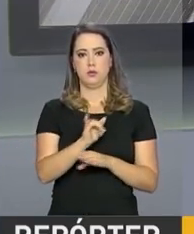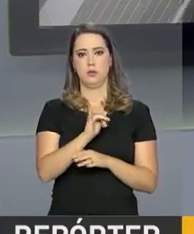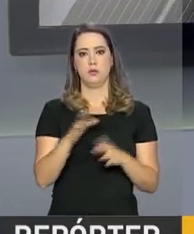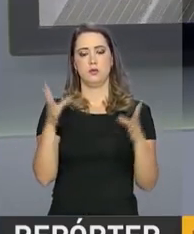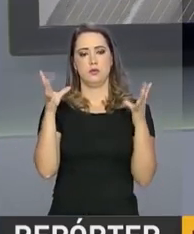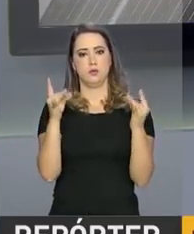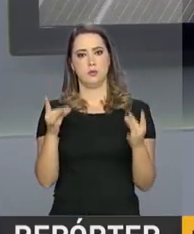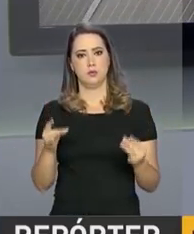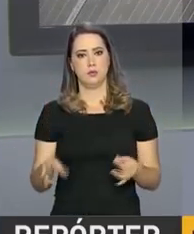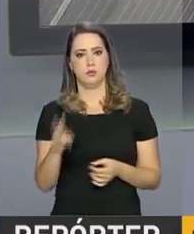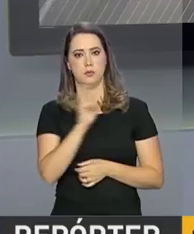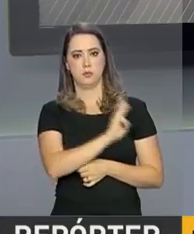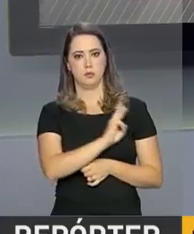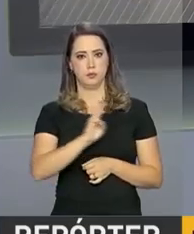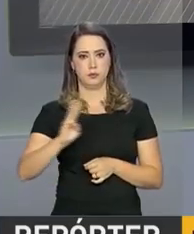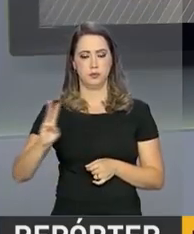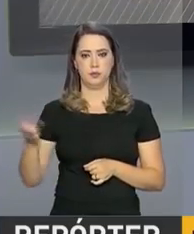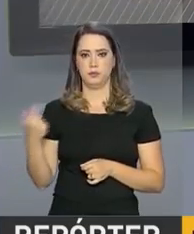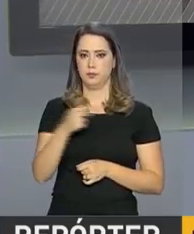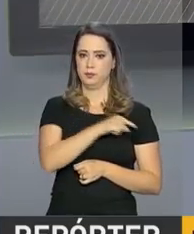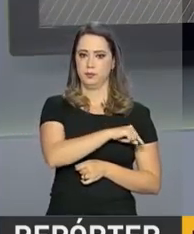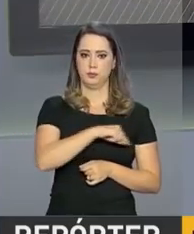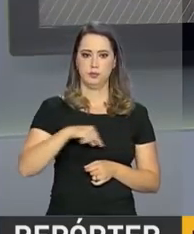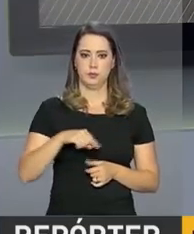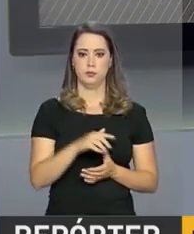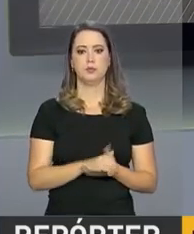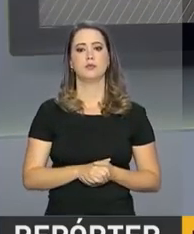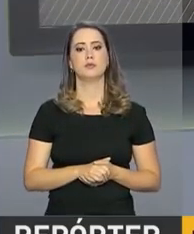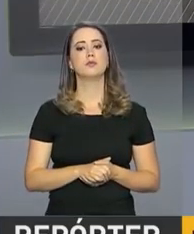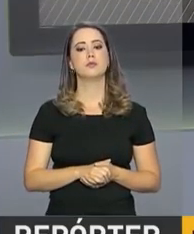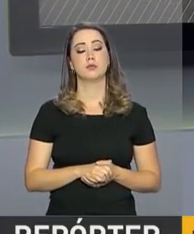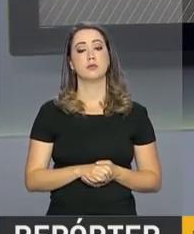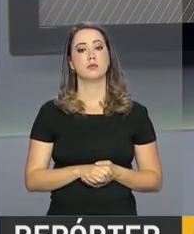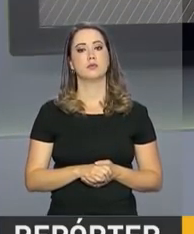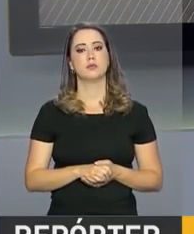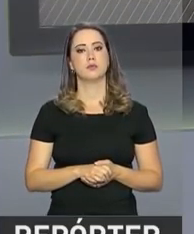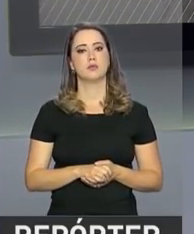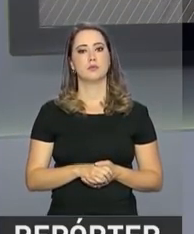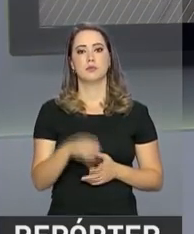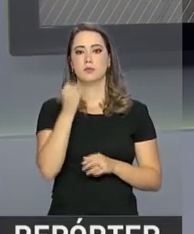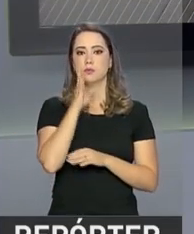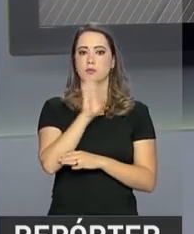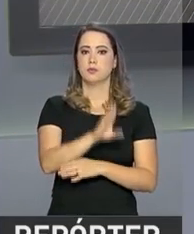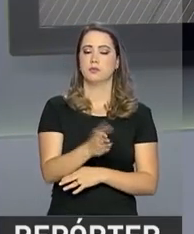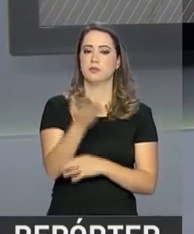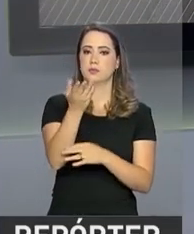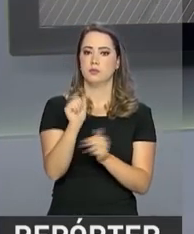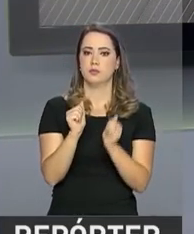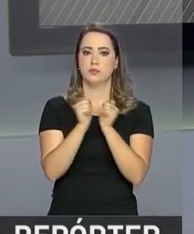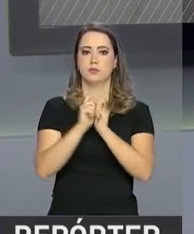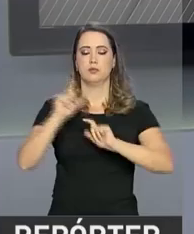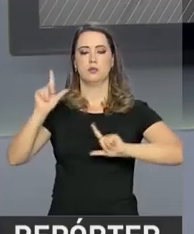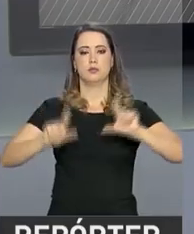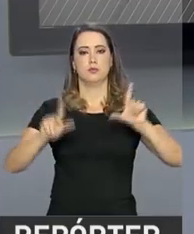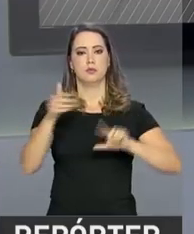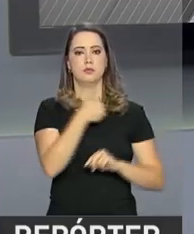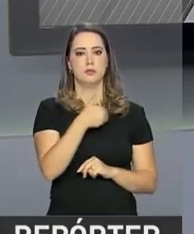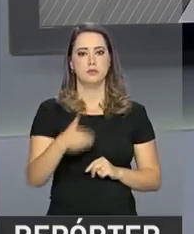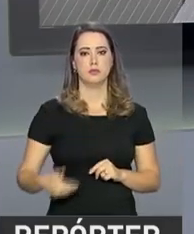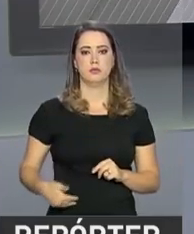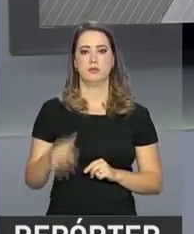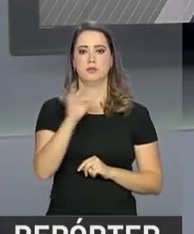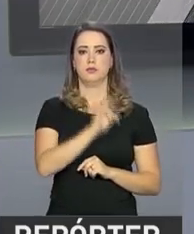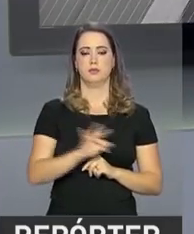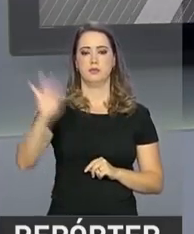YouTube e toda a nossa programação também está na página da NBR na internet Uma boa tarde para você e continue com a gente aqui na